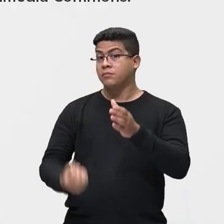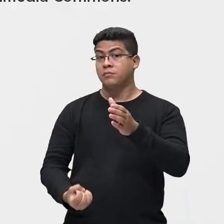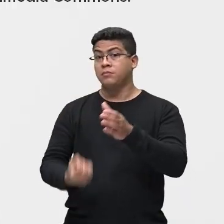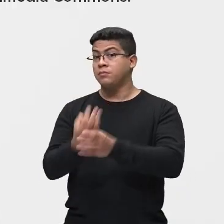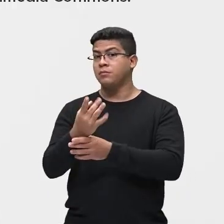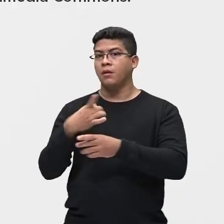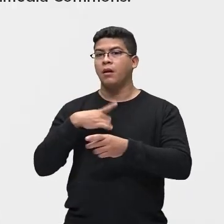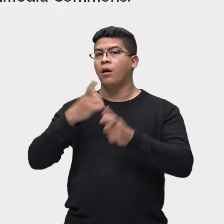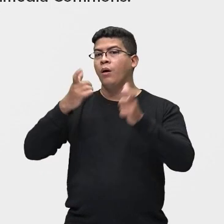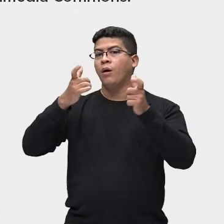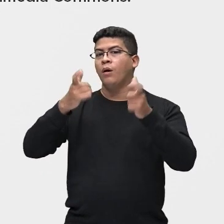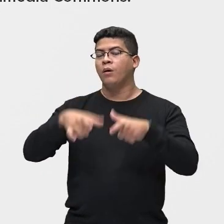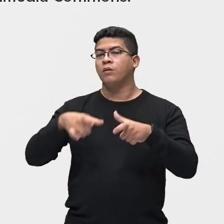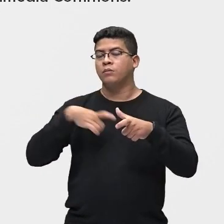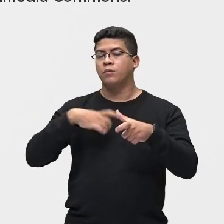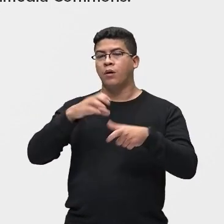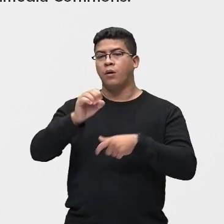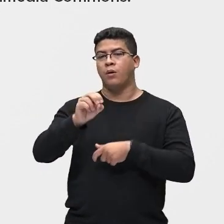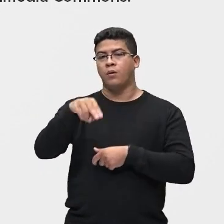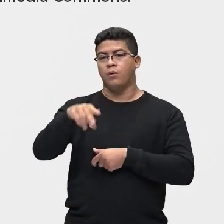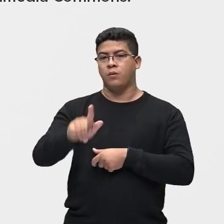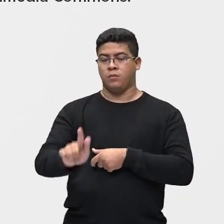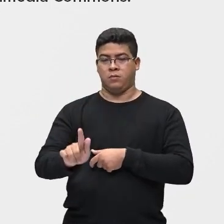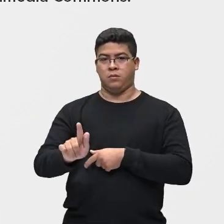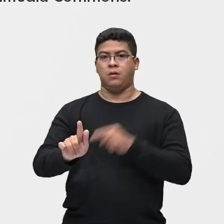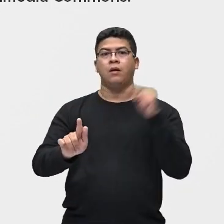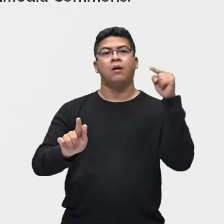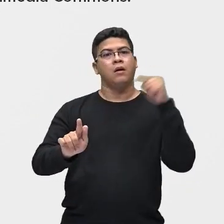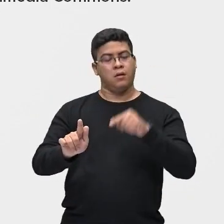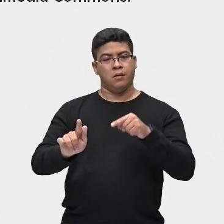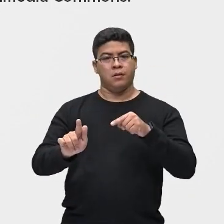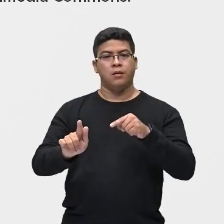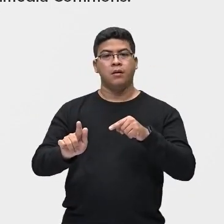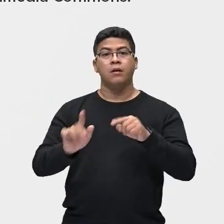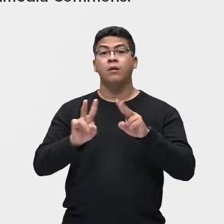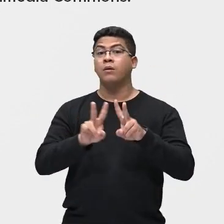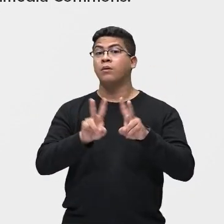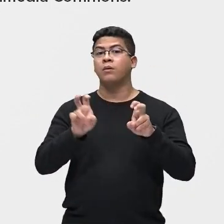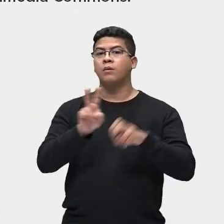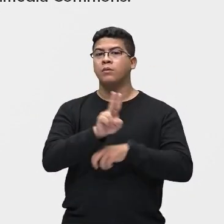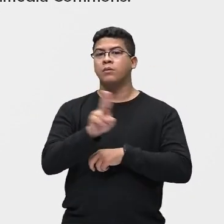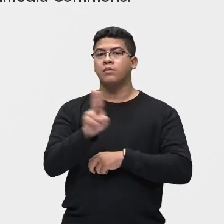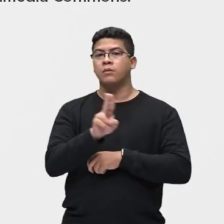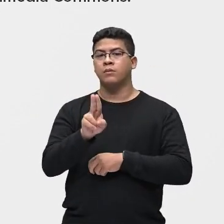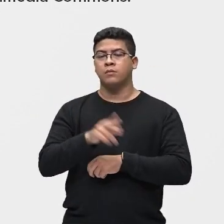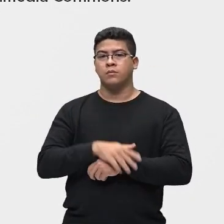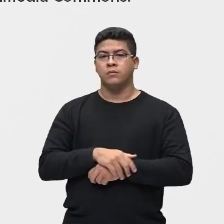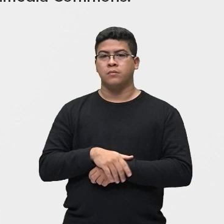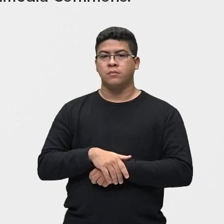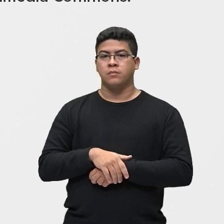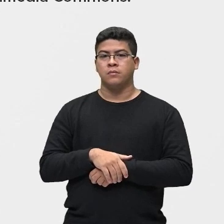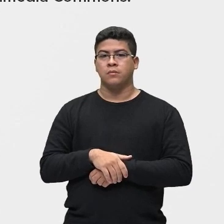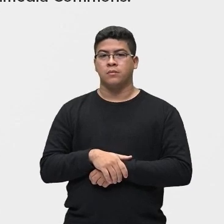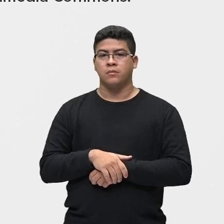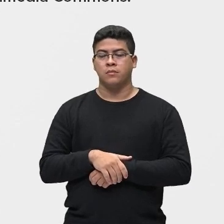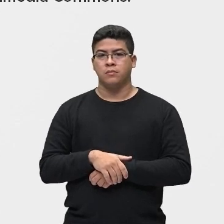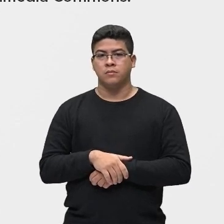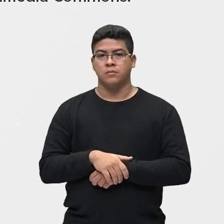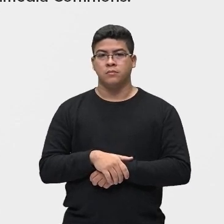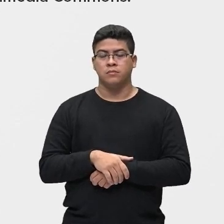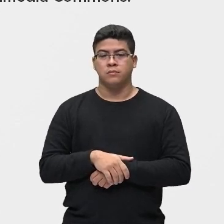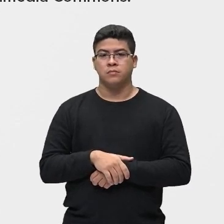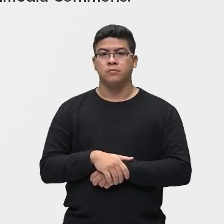uma ONG. E esta ONG se chamava a Art of Living